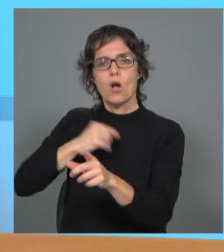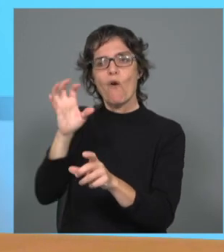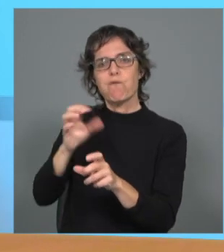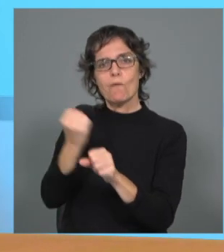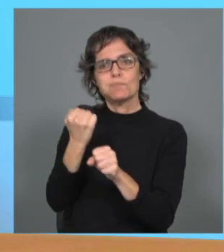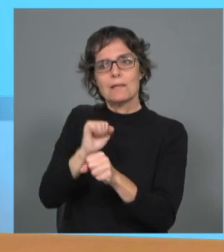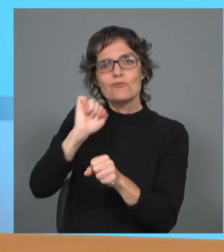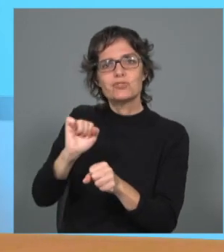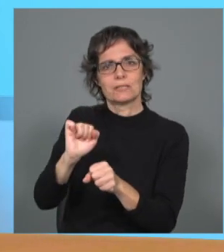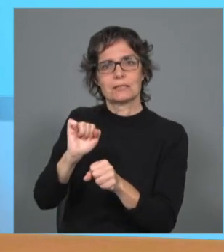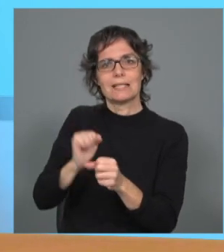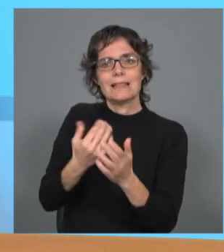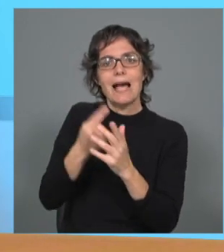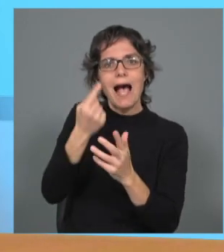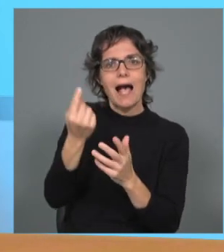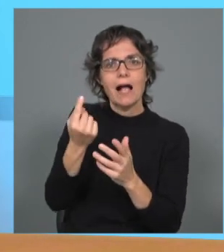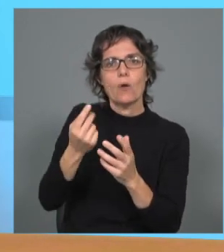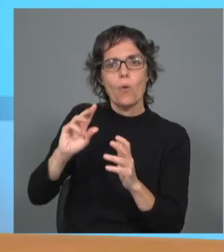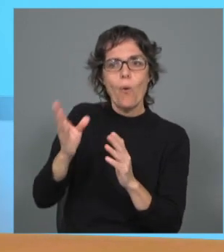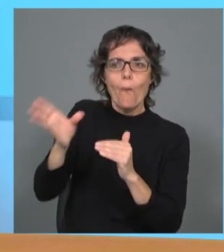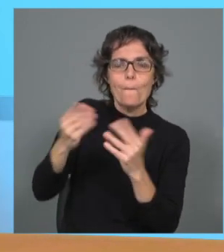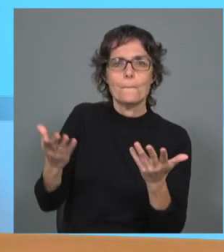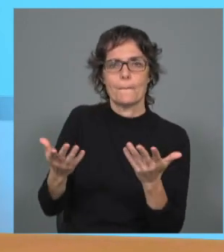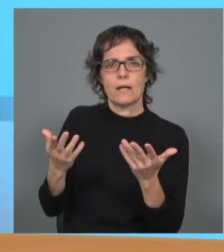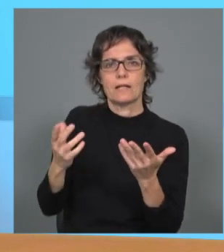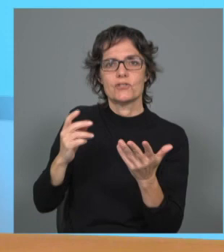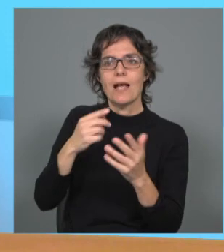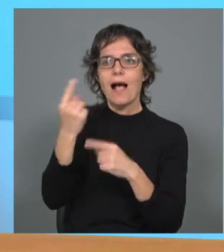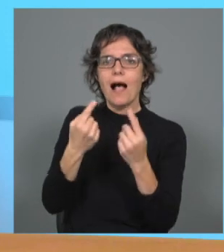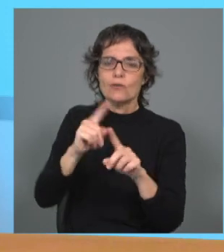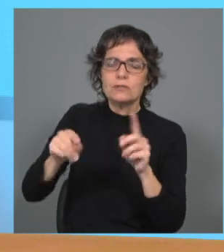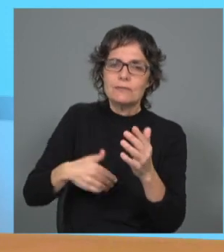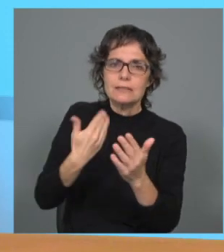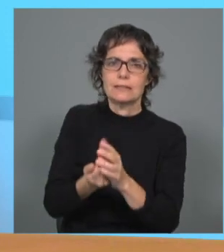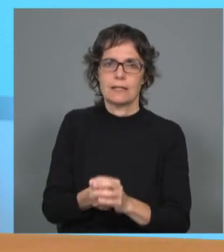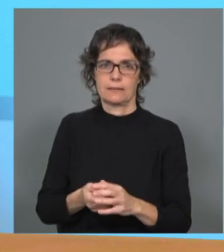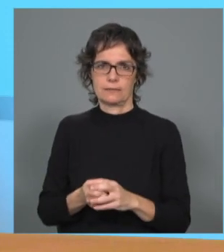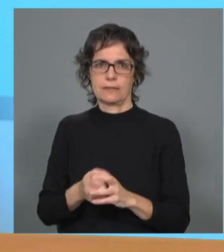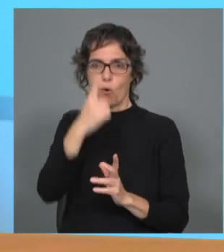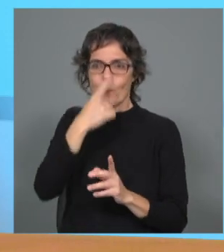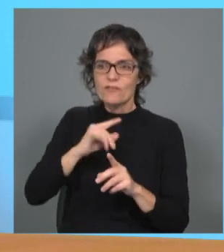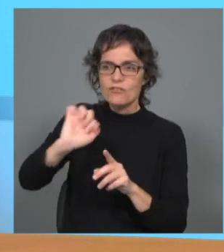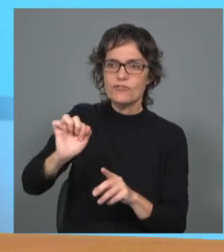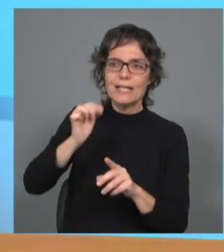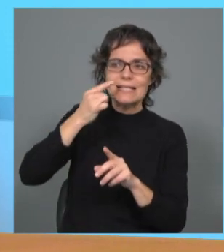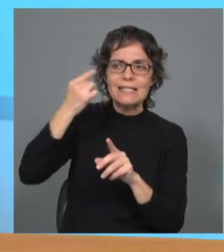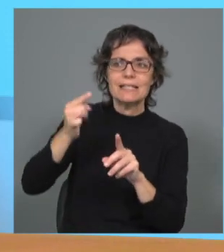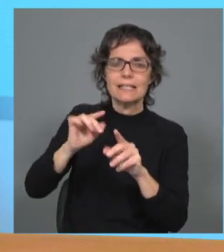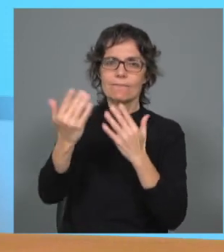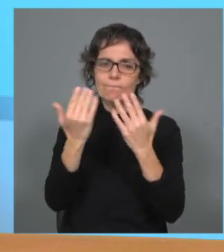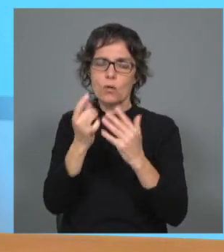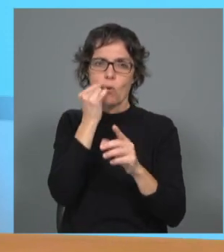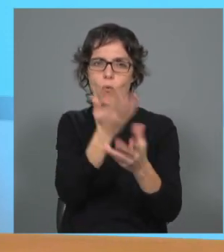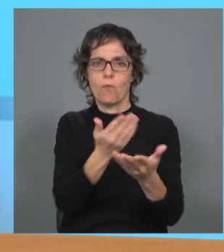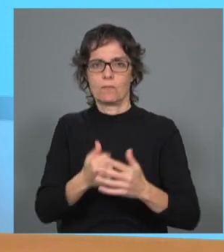está estudado e, de facto, a diversidade traz inovação, traz valor e traz, sobretudo,